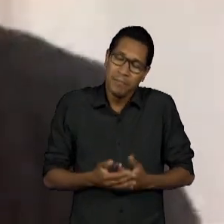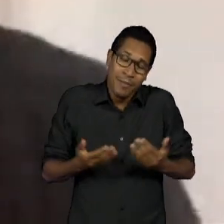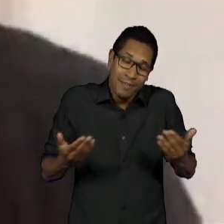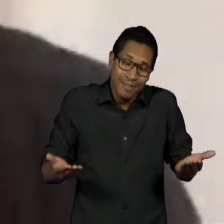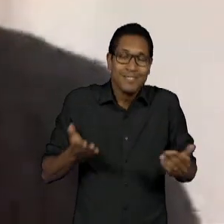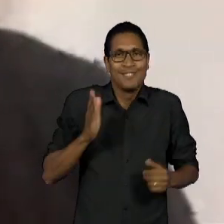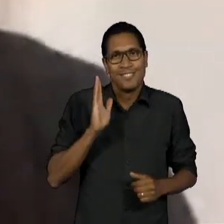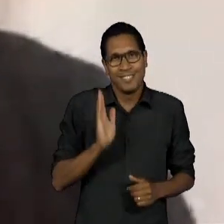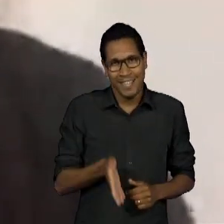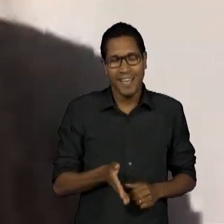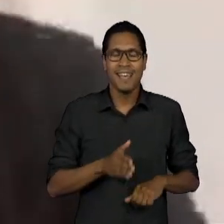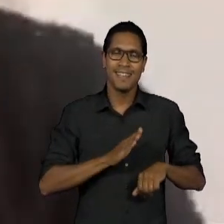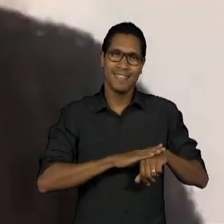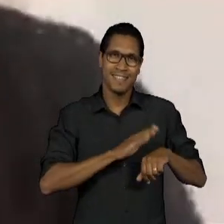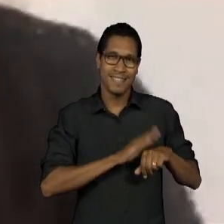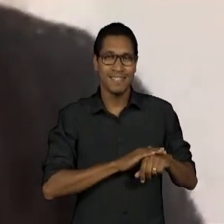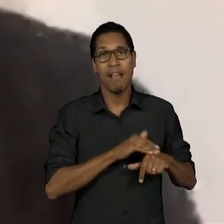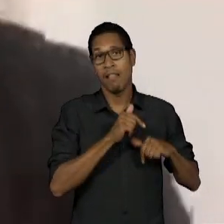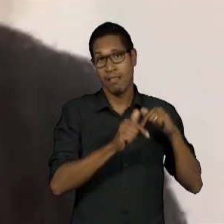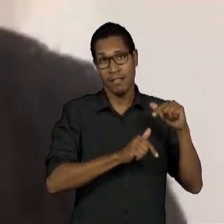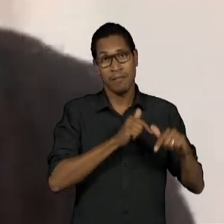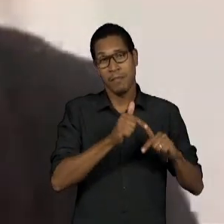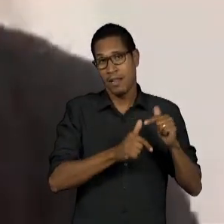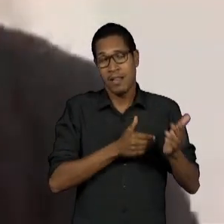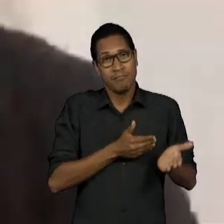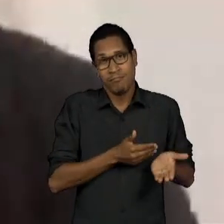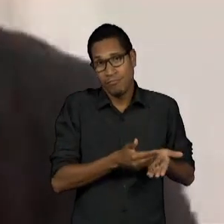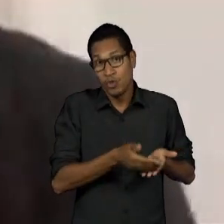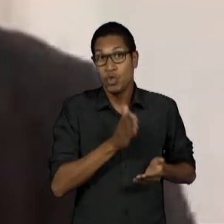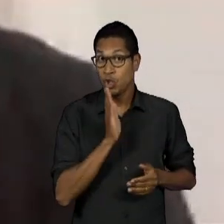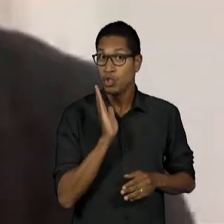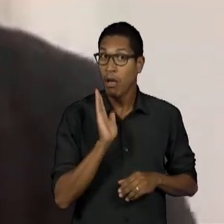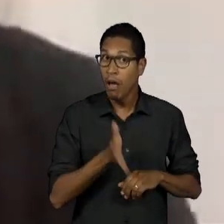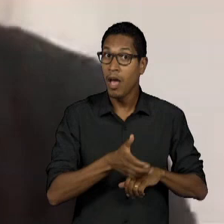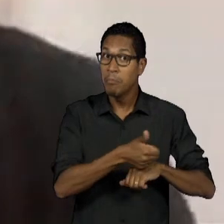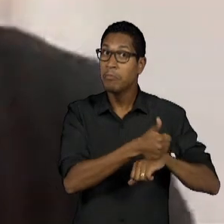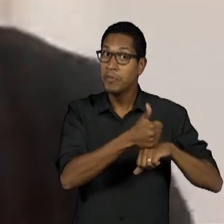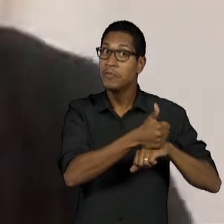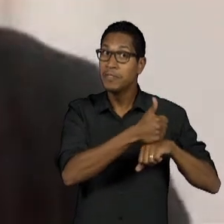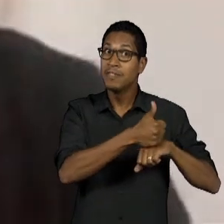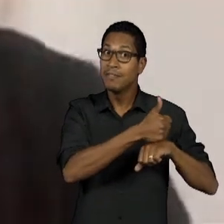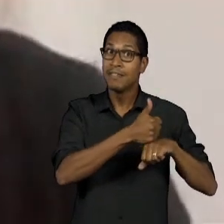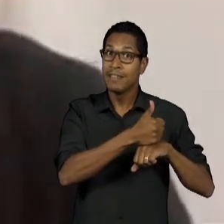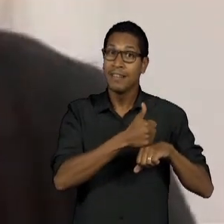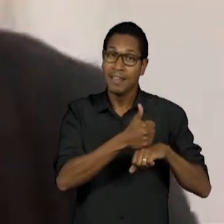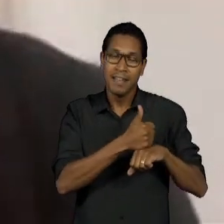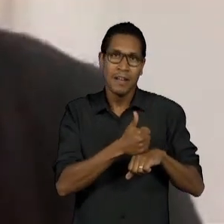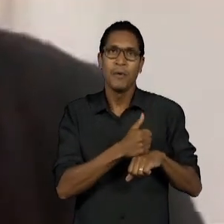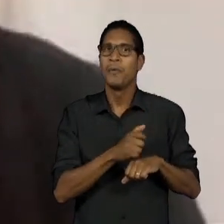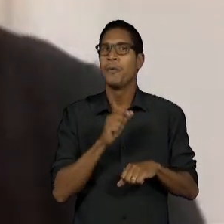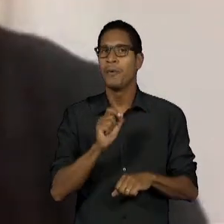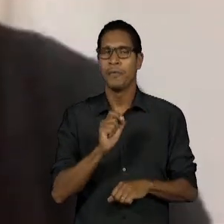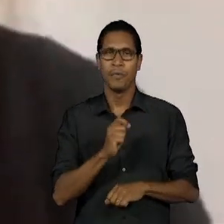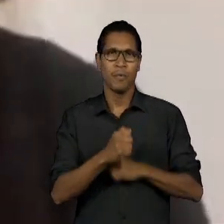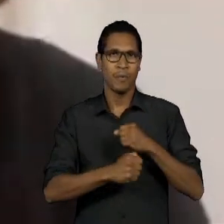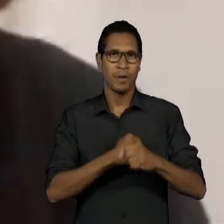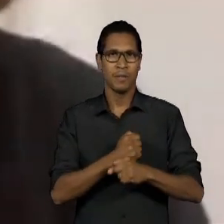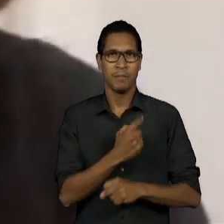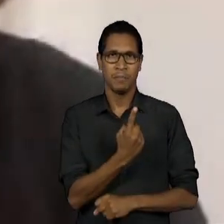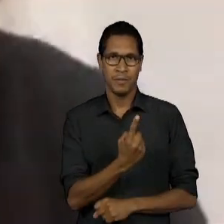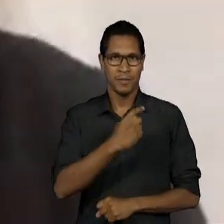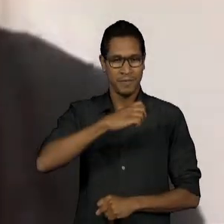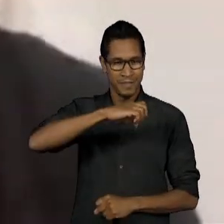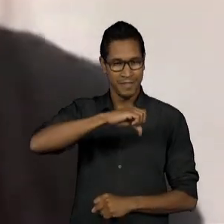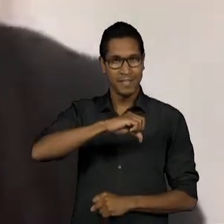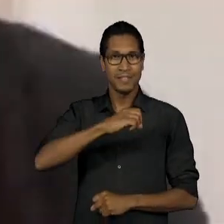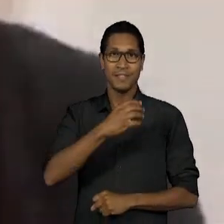começado a trabalhar, já era profissional, que eu fiquei profissional em